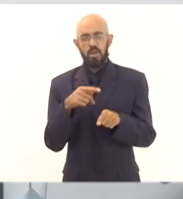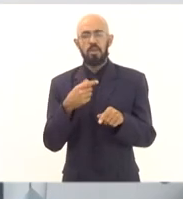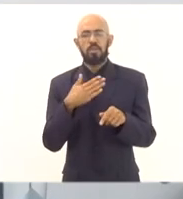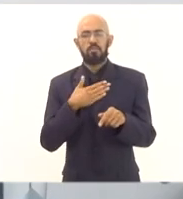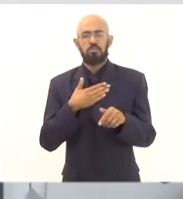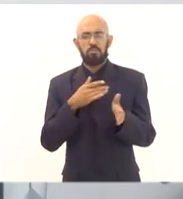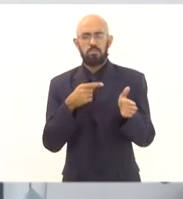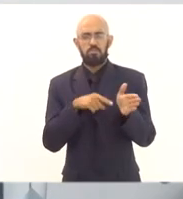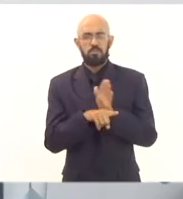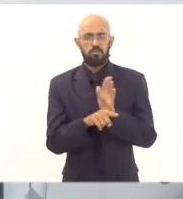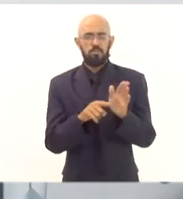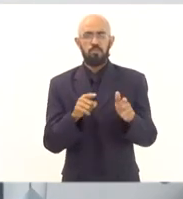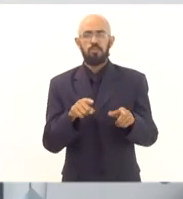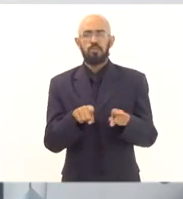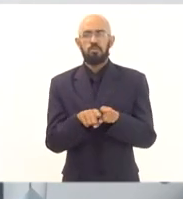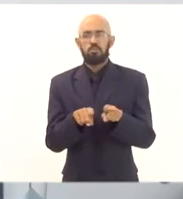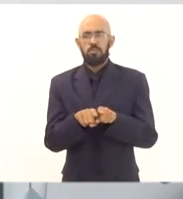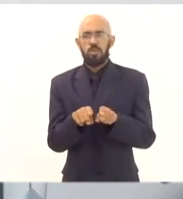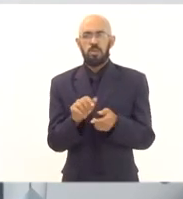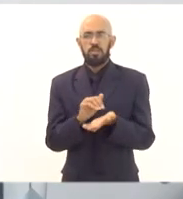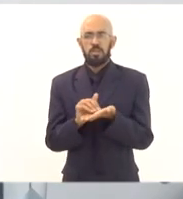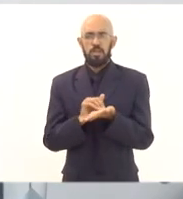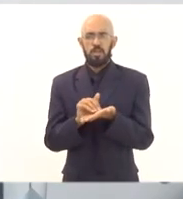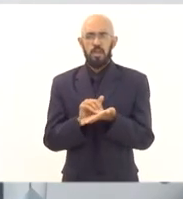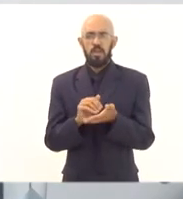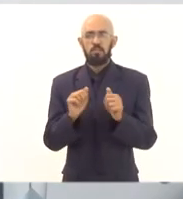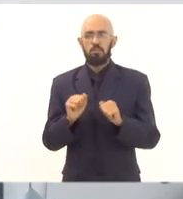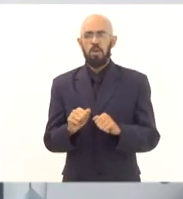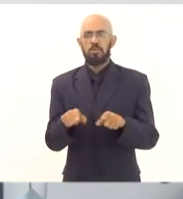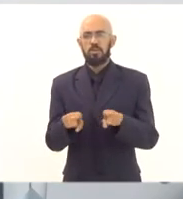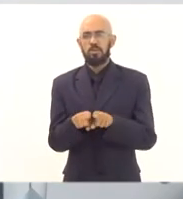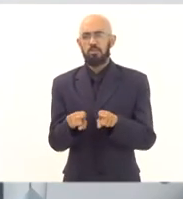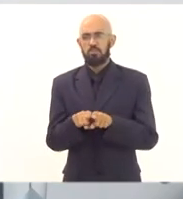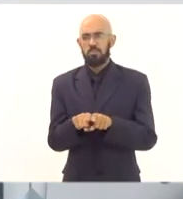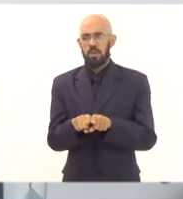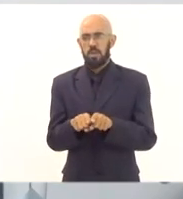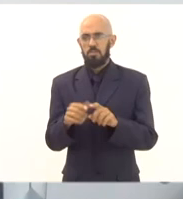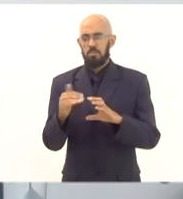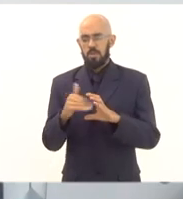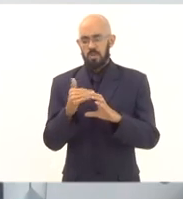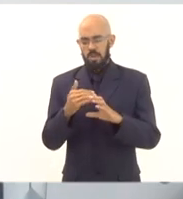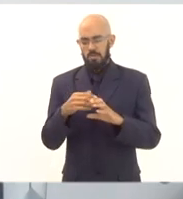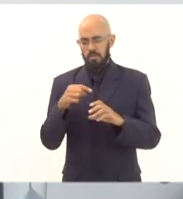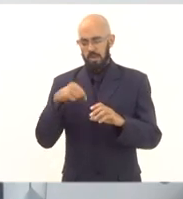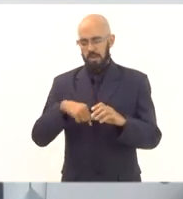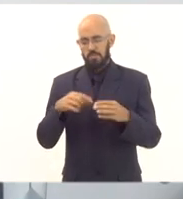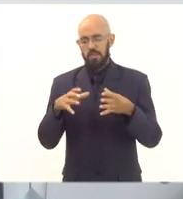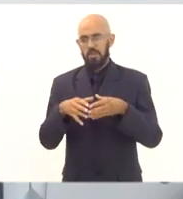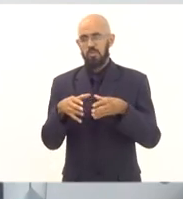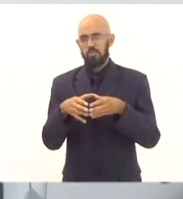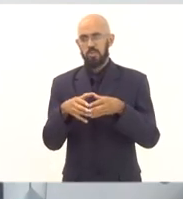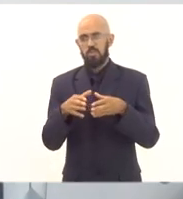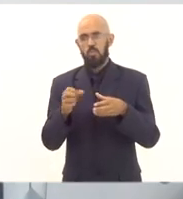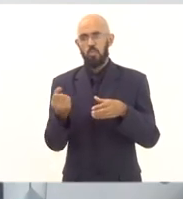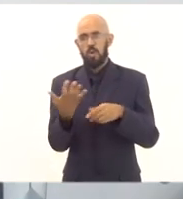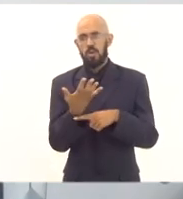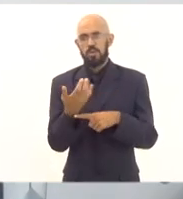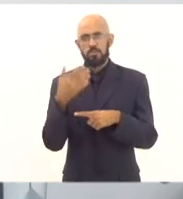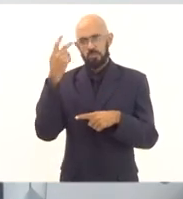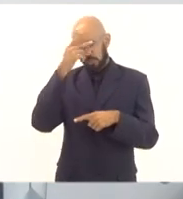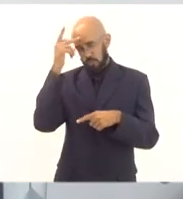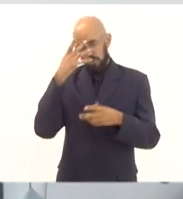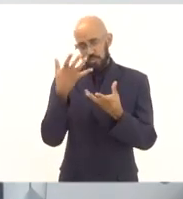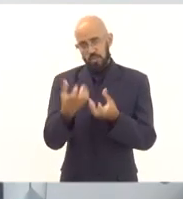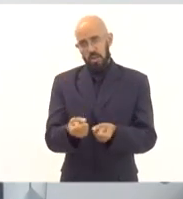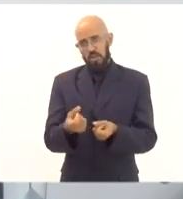perguntar e também que a secretaria possa é Enviar para esta condição quantas pessoas estão